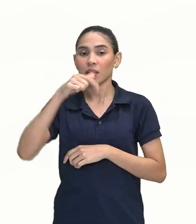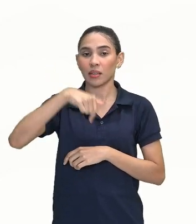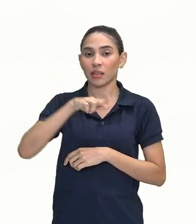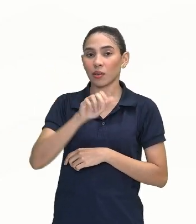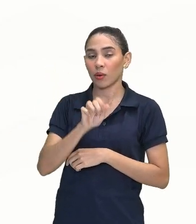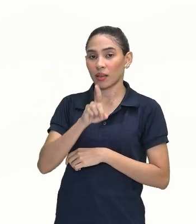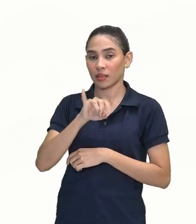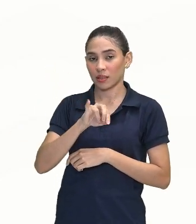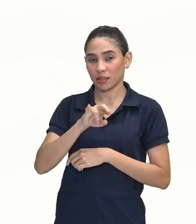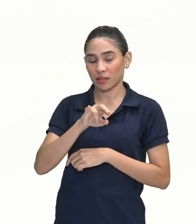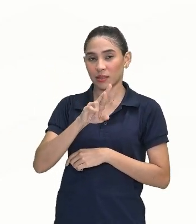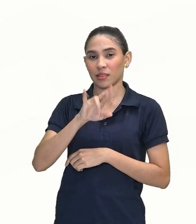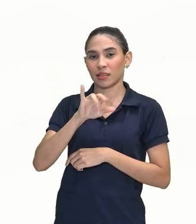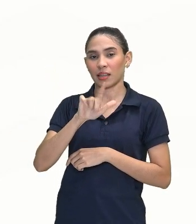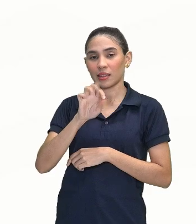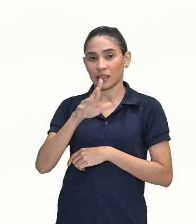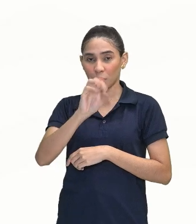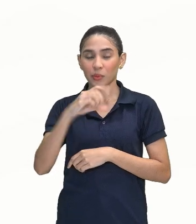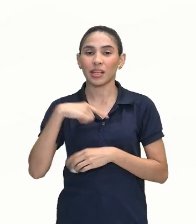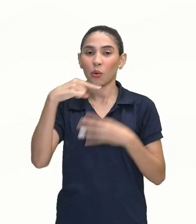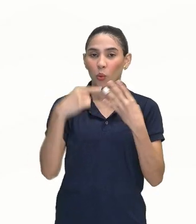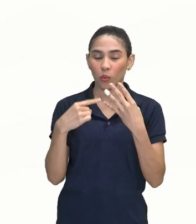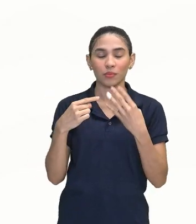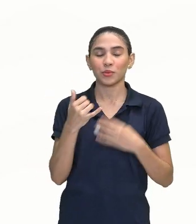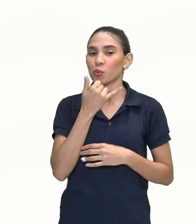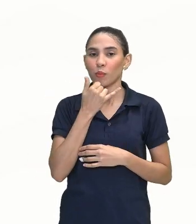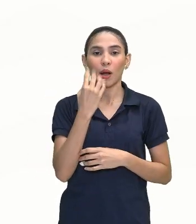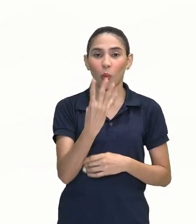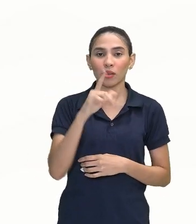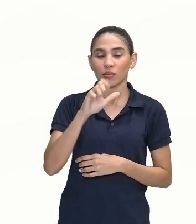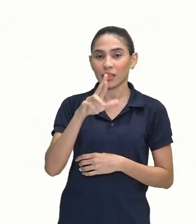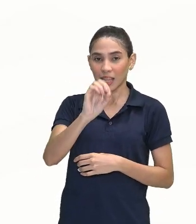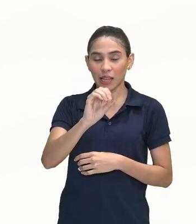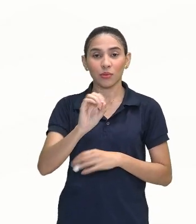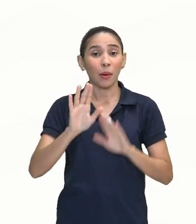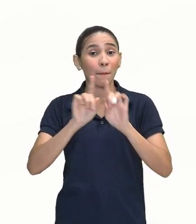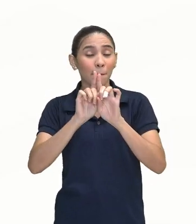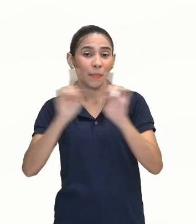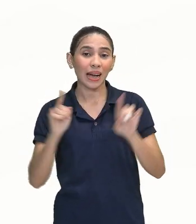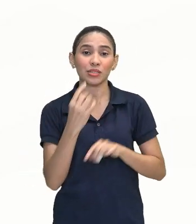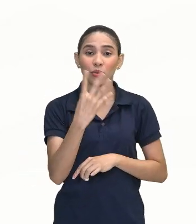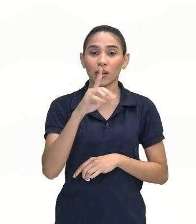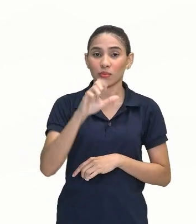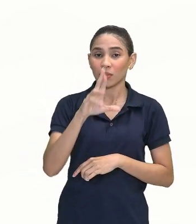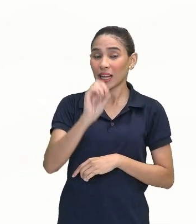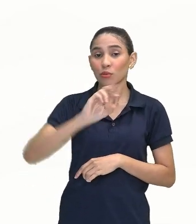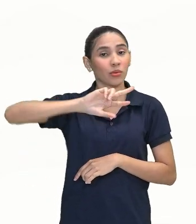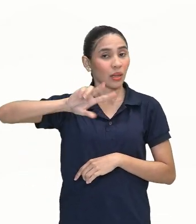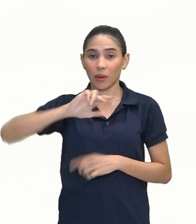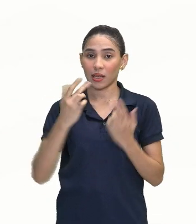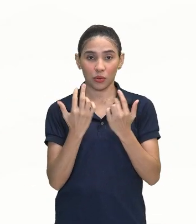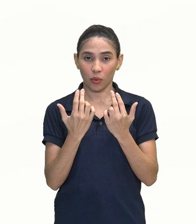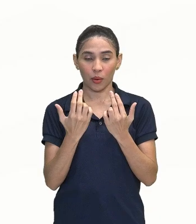ou seja, ele possui 4 lados. Só que esses 4 lados, eles não são iguais,